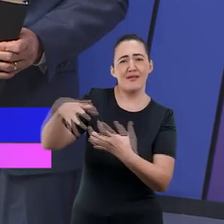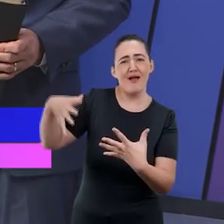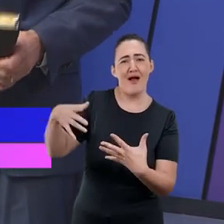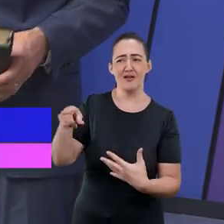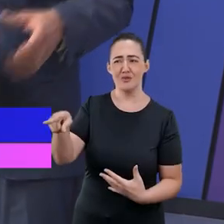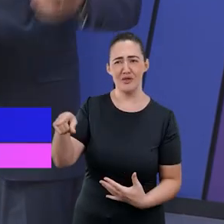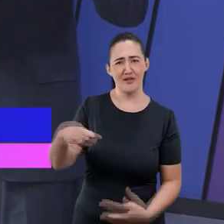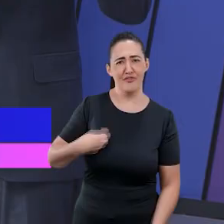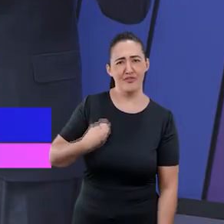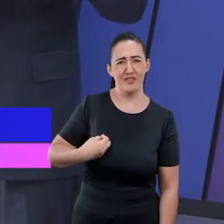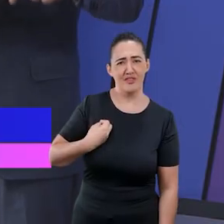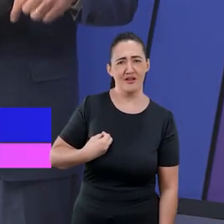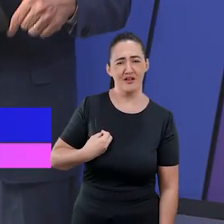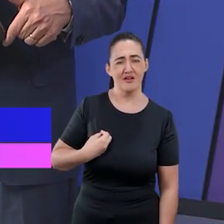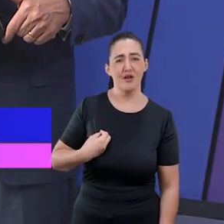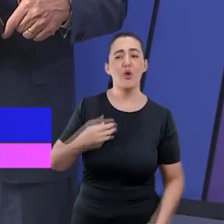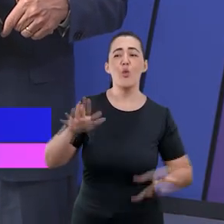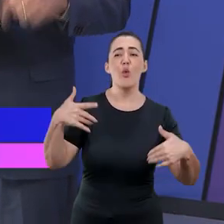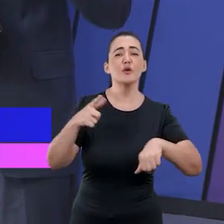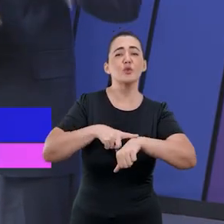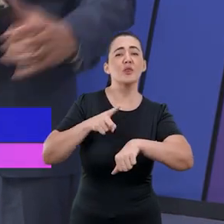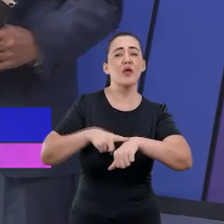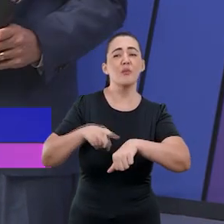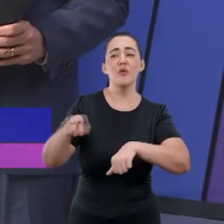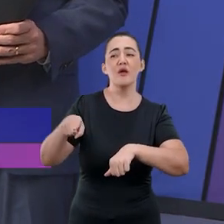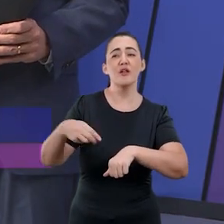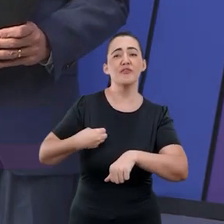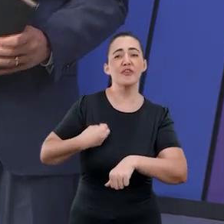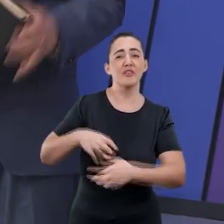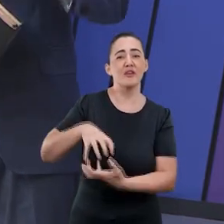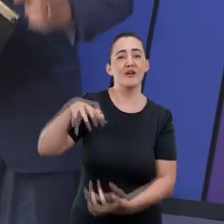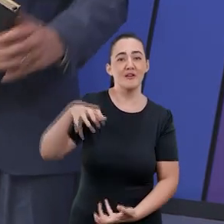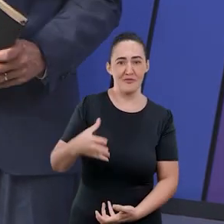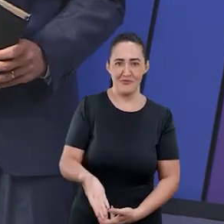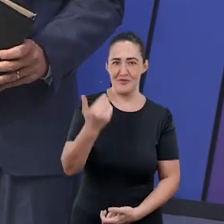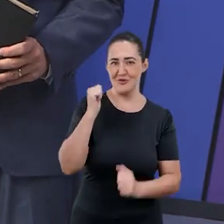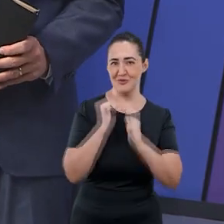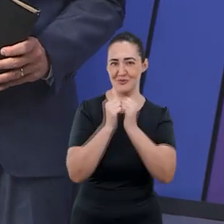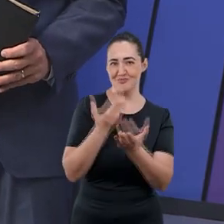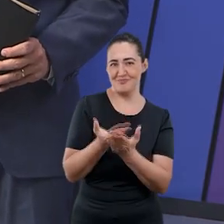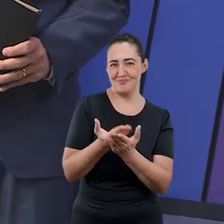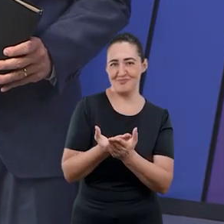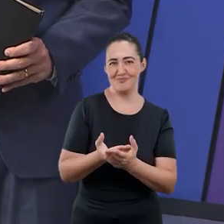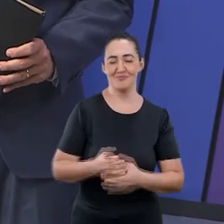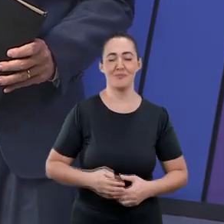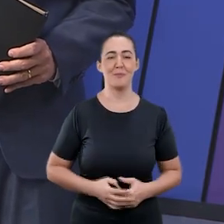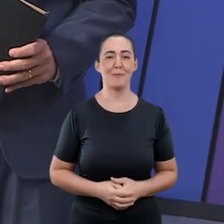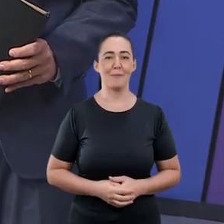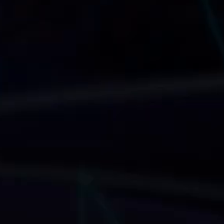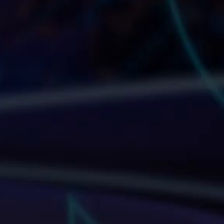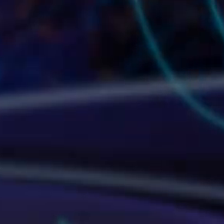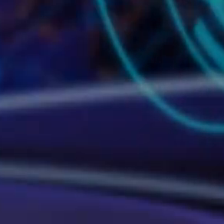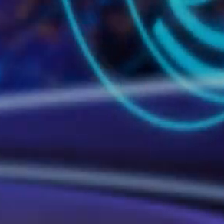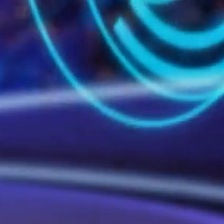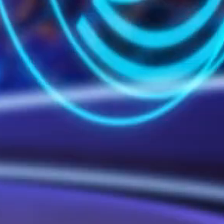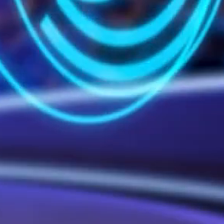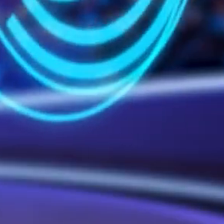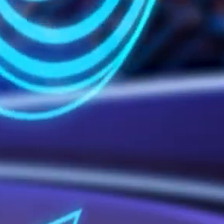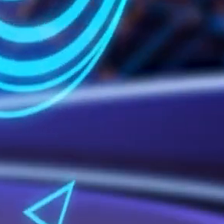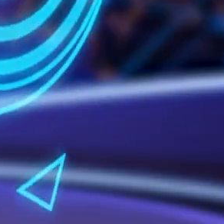existir? O que é que Deus está fazendo agora? Para saber mais, fica comigo, porque o Arena do Futuro já começou.